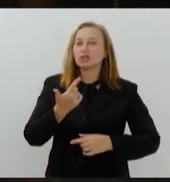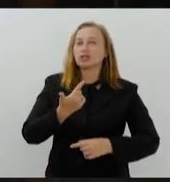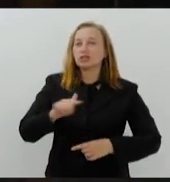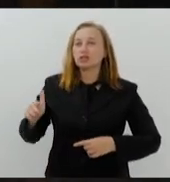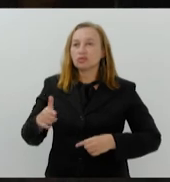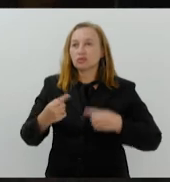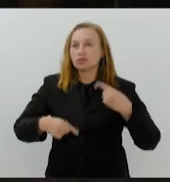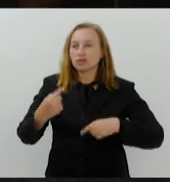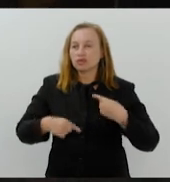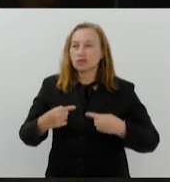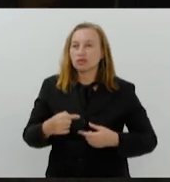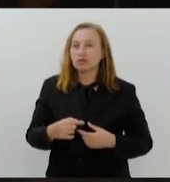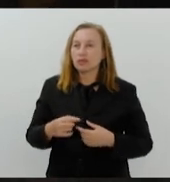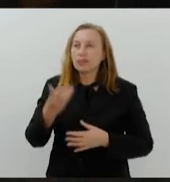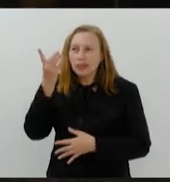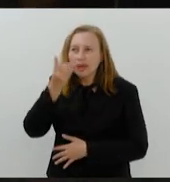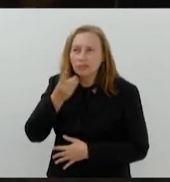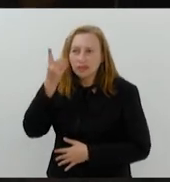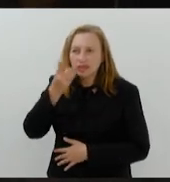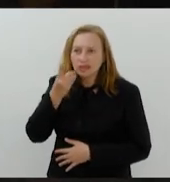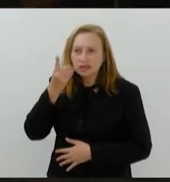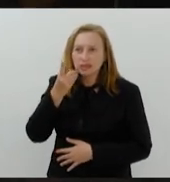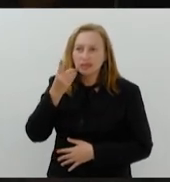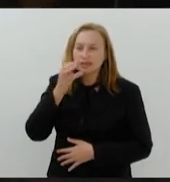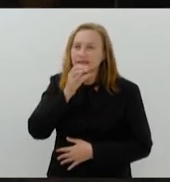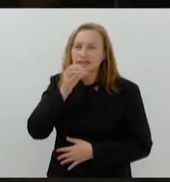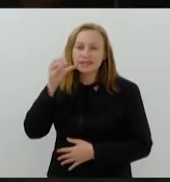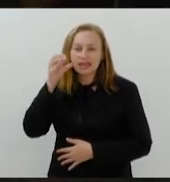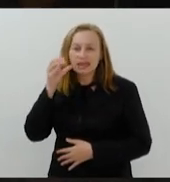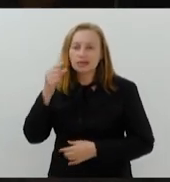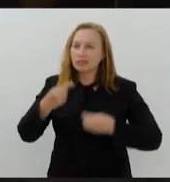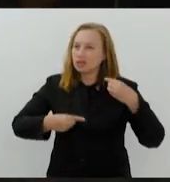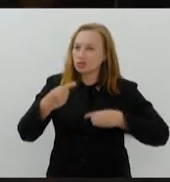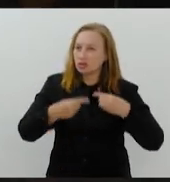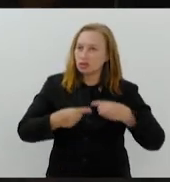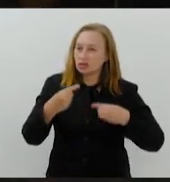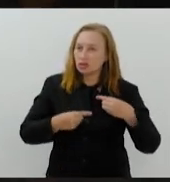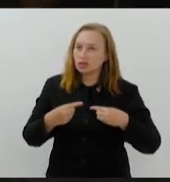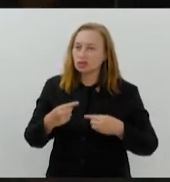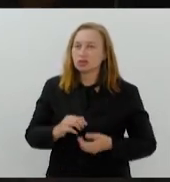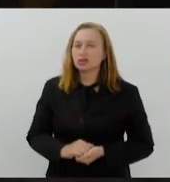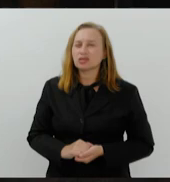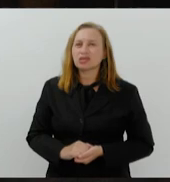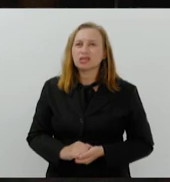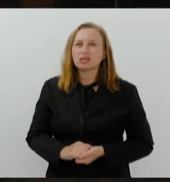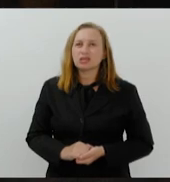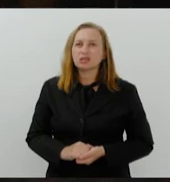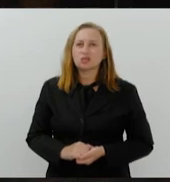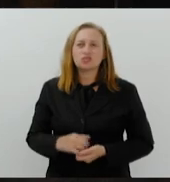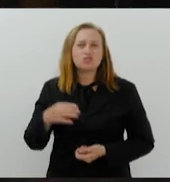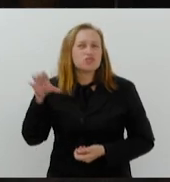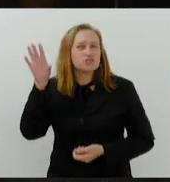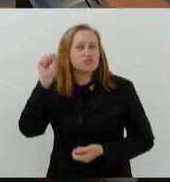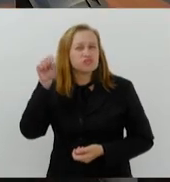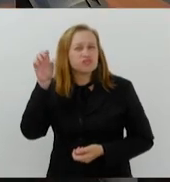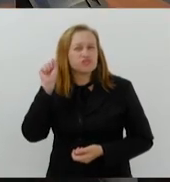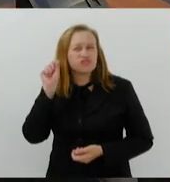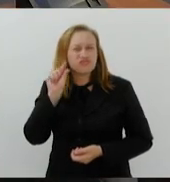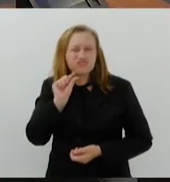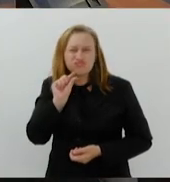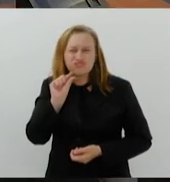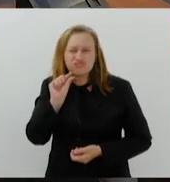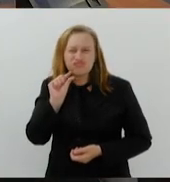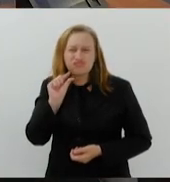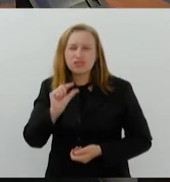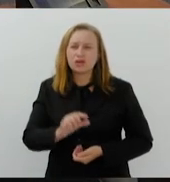queira. Deputada Célia Jordão, para discutir. O seu áudio está baixo. Vou